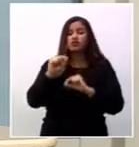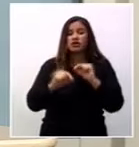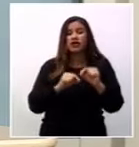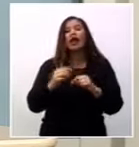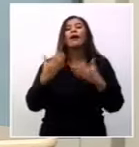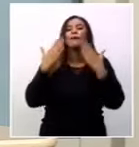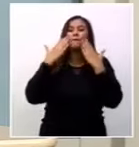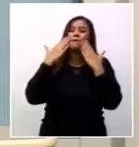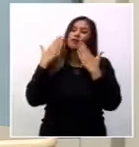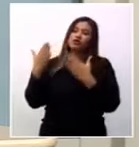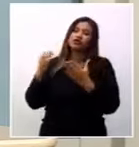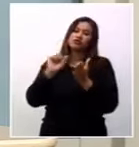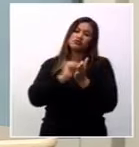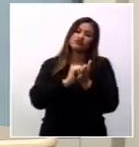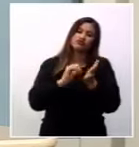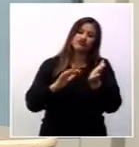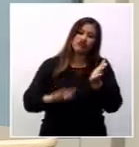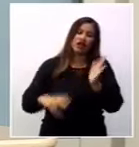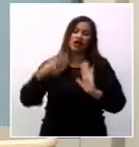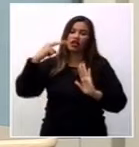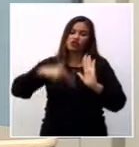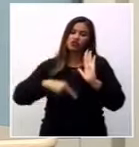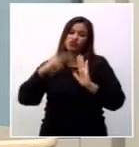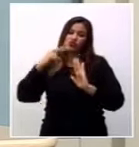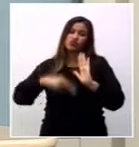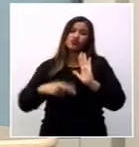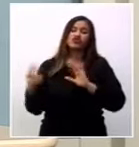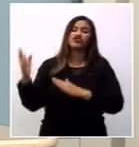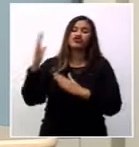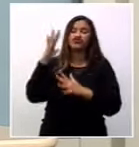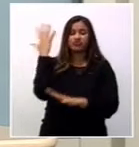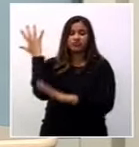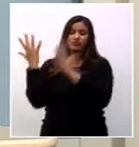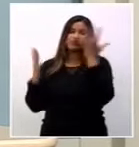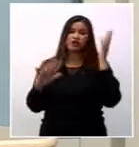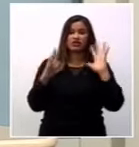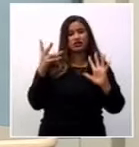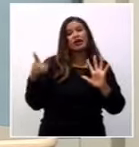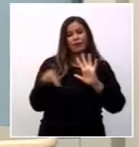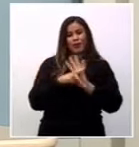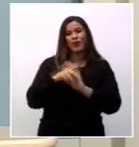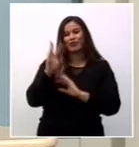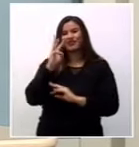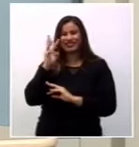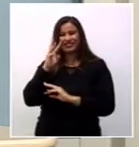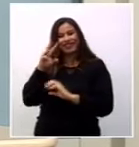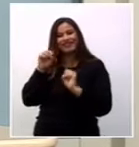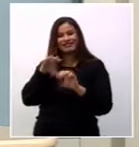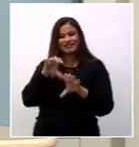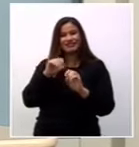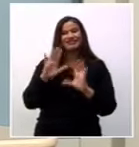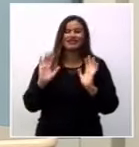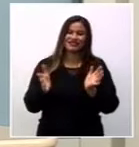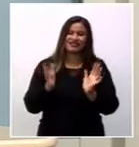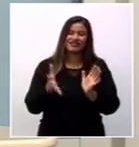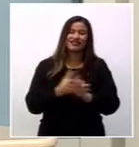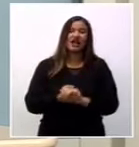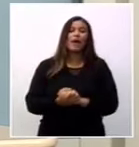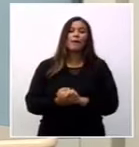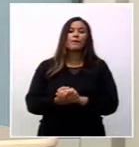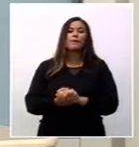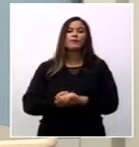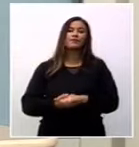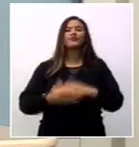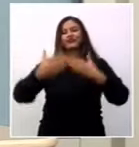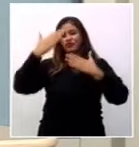resgatando, né, o exercício de leitura de paisagens que a gente já fez na aula dessa semana, né, na aula de geografia. Então,